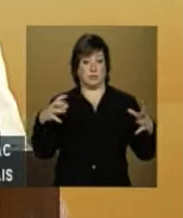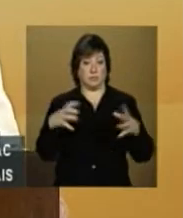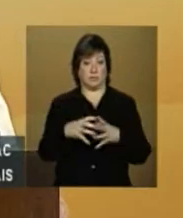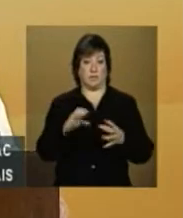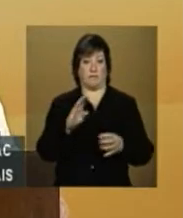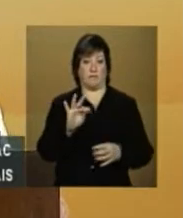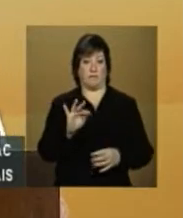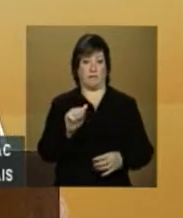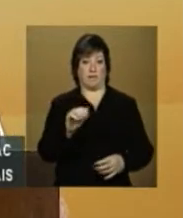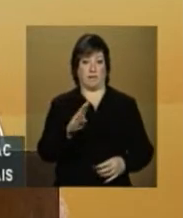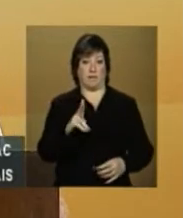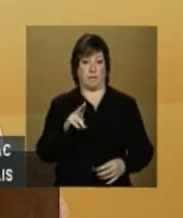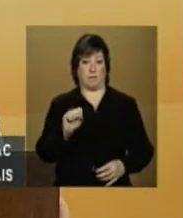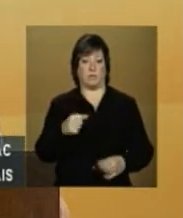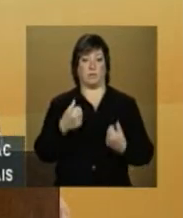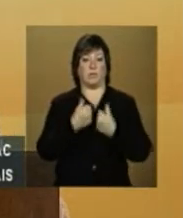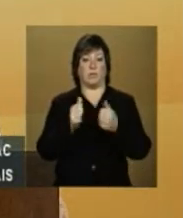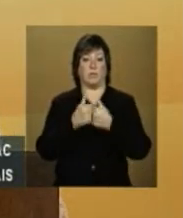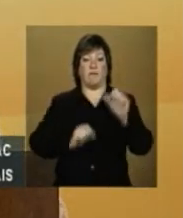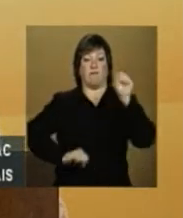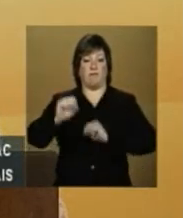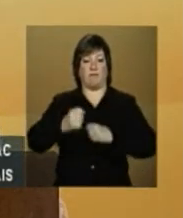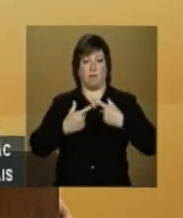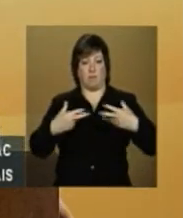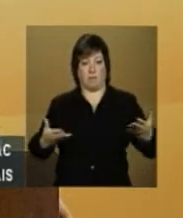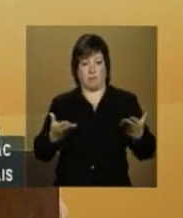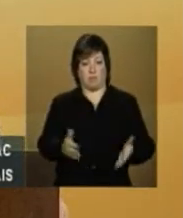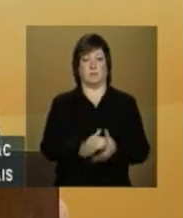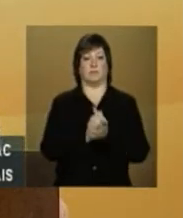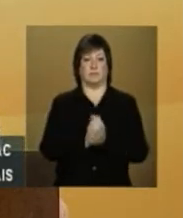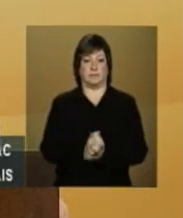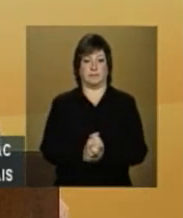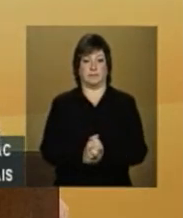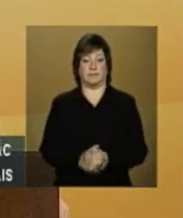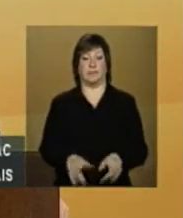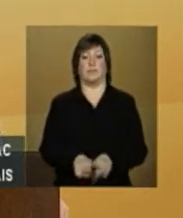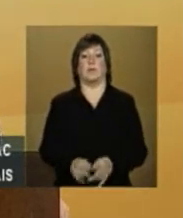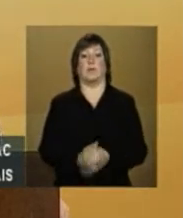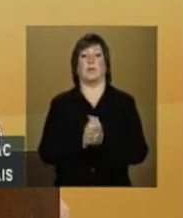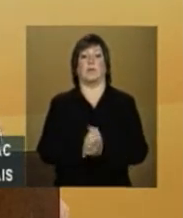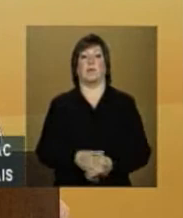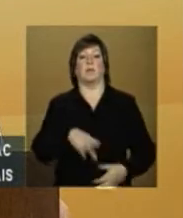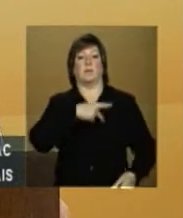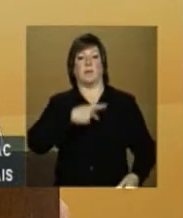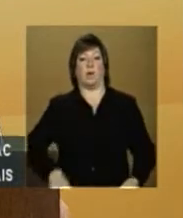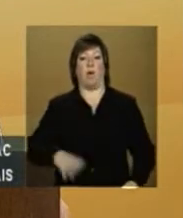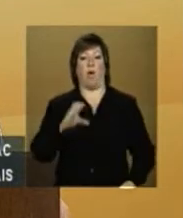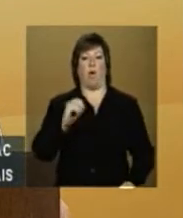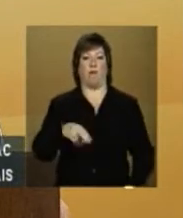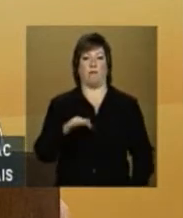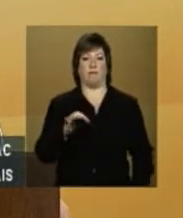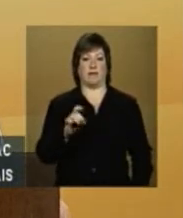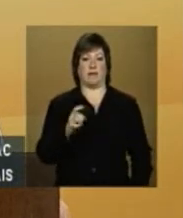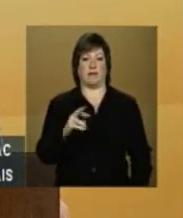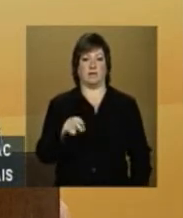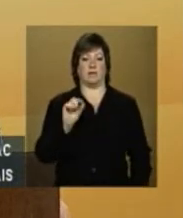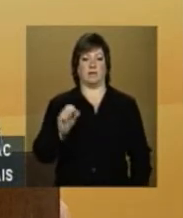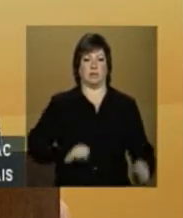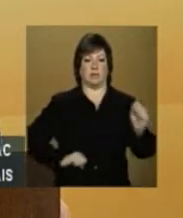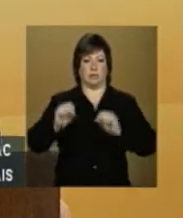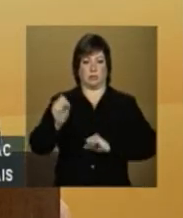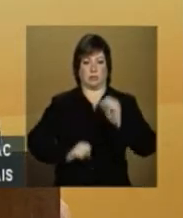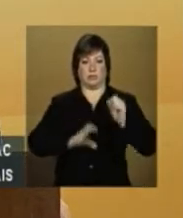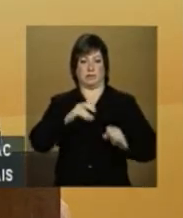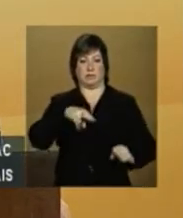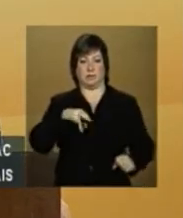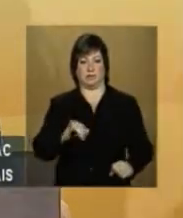FABUS, senhor José Antônio Fernandes Martins. Cumprimentar o presidente da Confederação Nacional da Indústria,